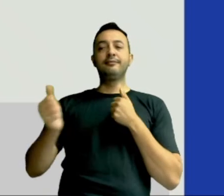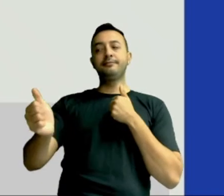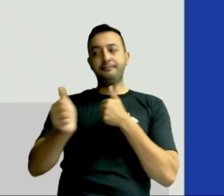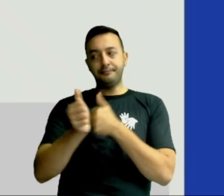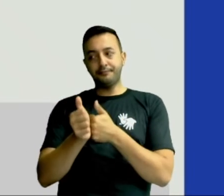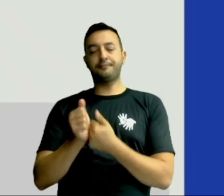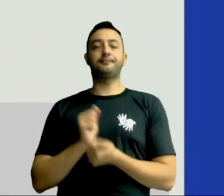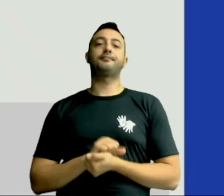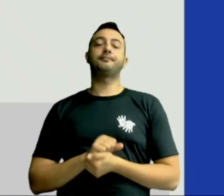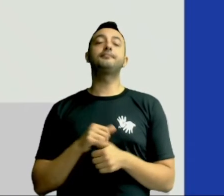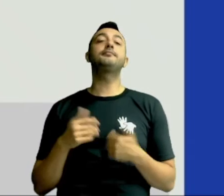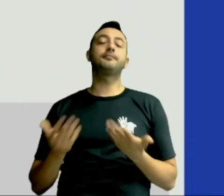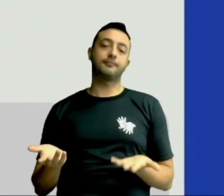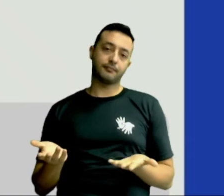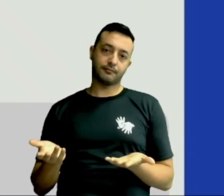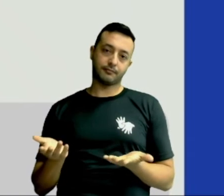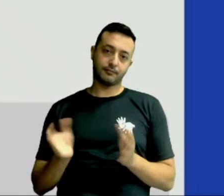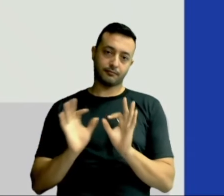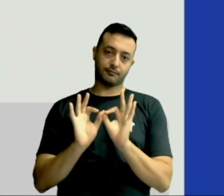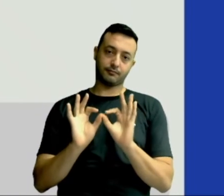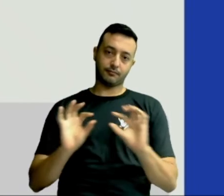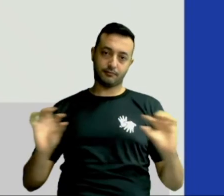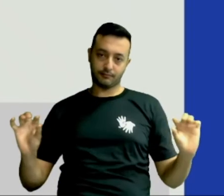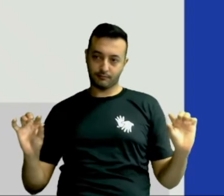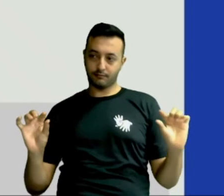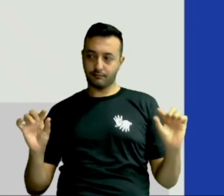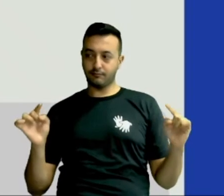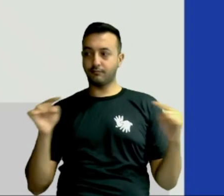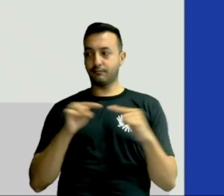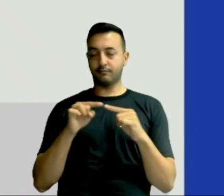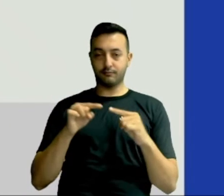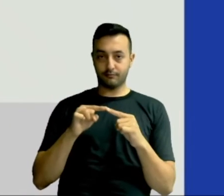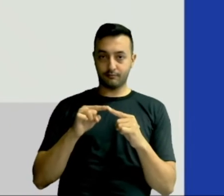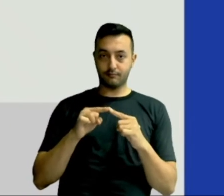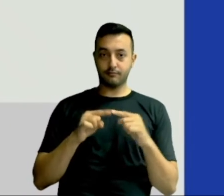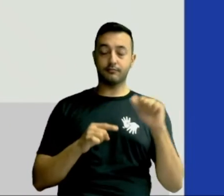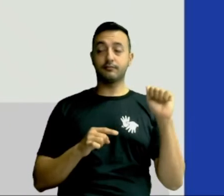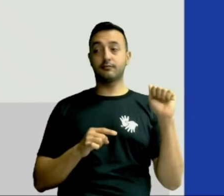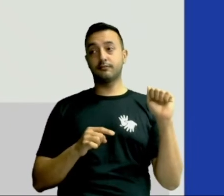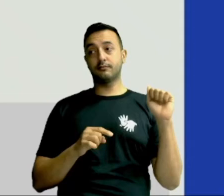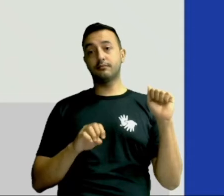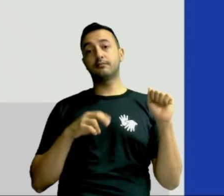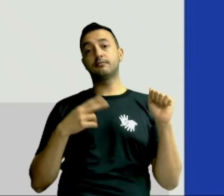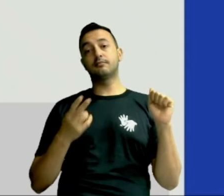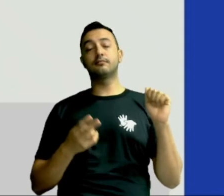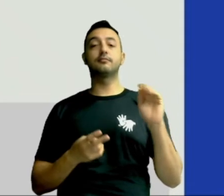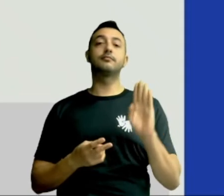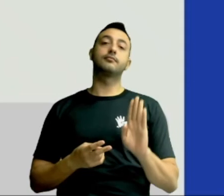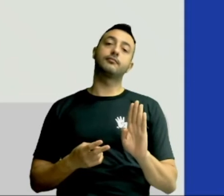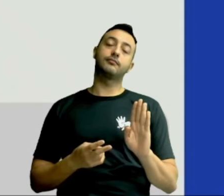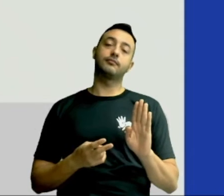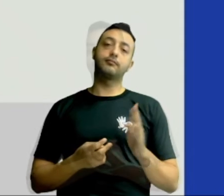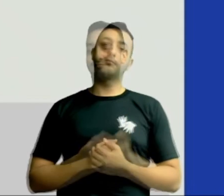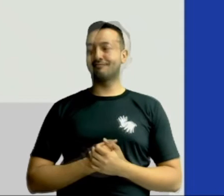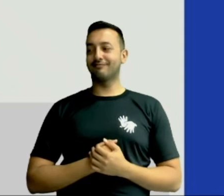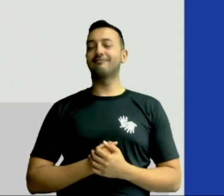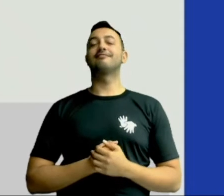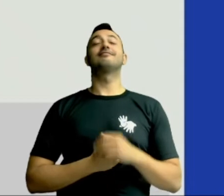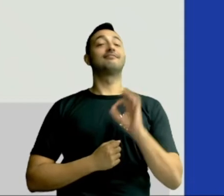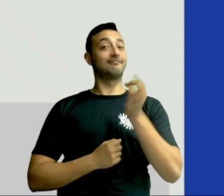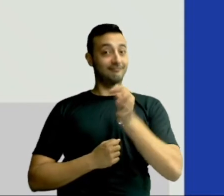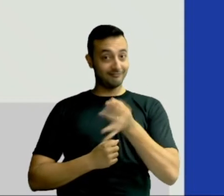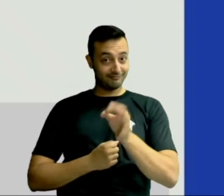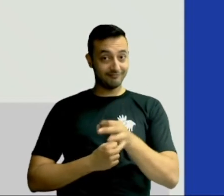está perto e aí essa frase Está se referindo a situação da letra a' ou da letra B